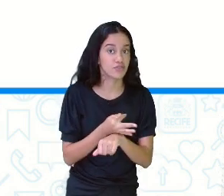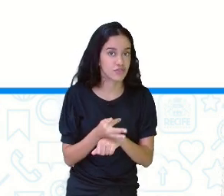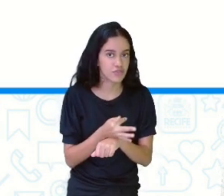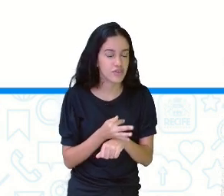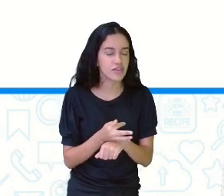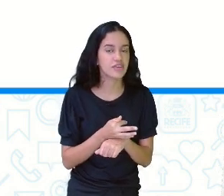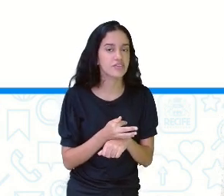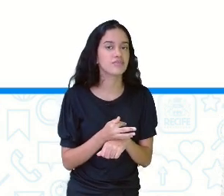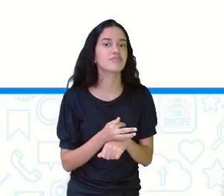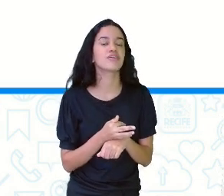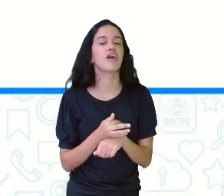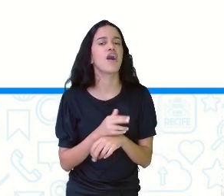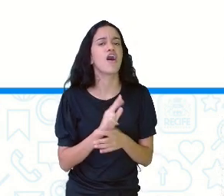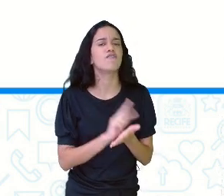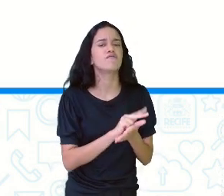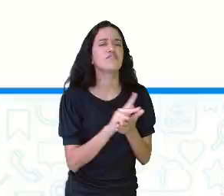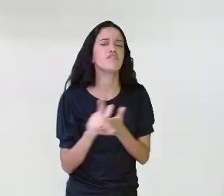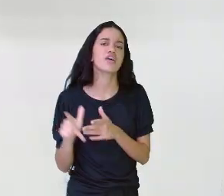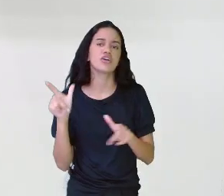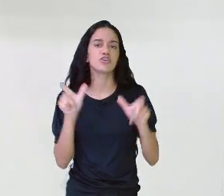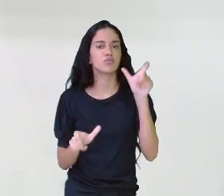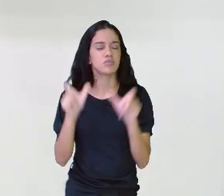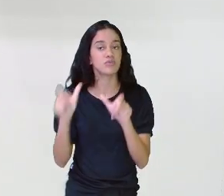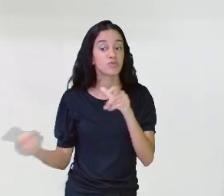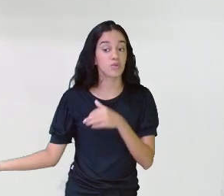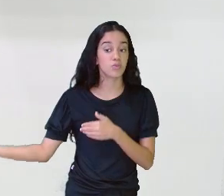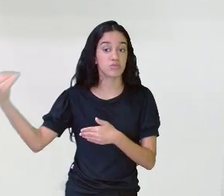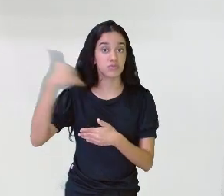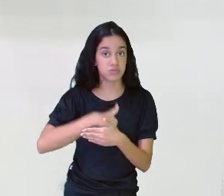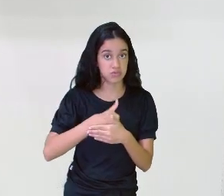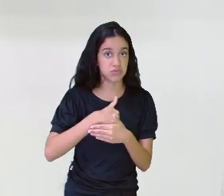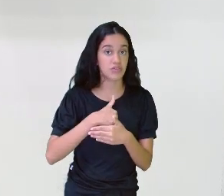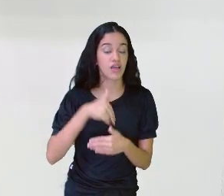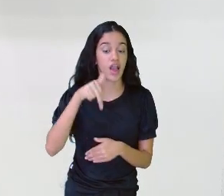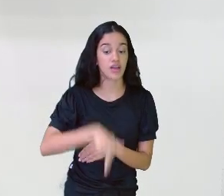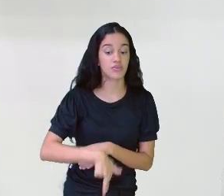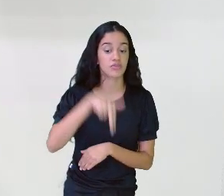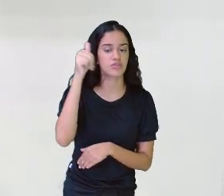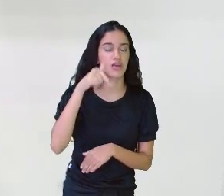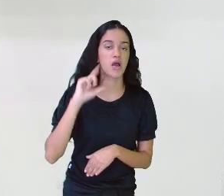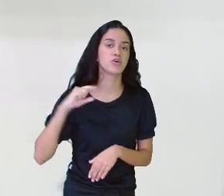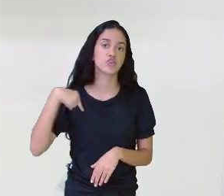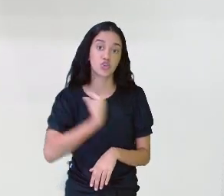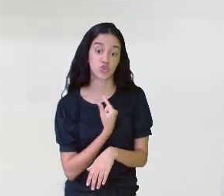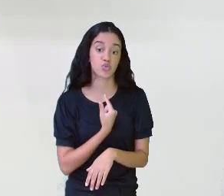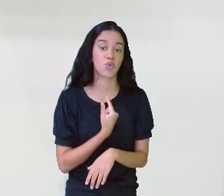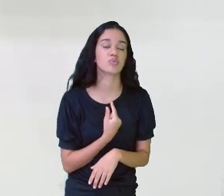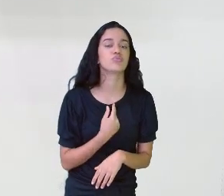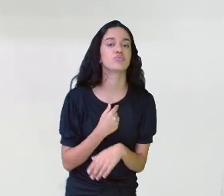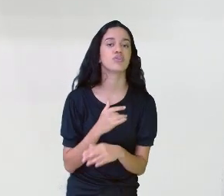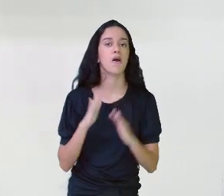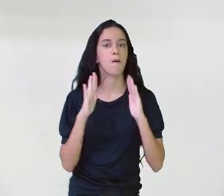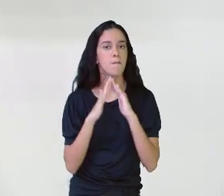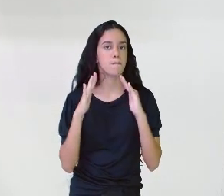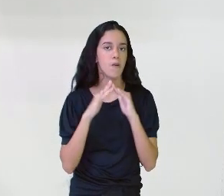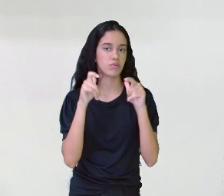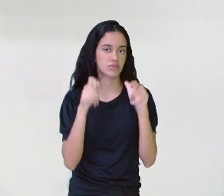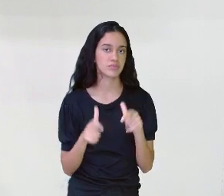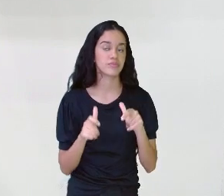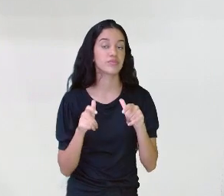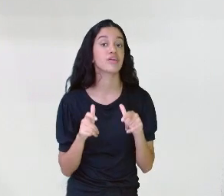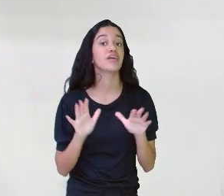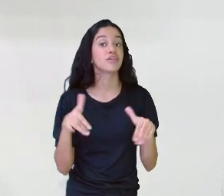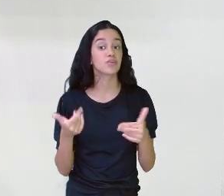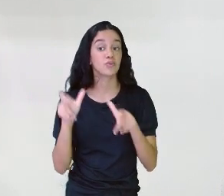muita gente vem. Por isso que eu falei anteriormente, nós, nordestinos, moramos onde as pessoas passam férias. E quando elas